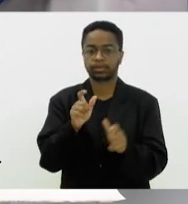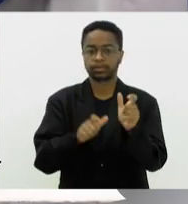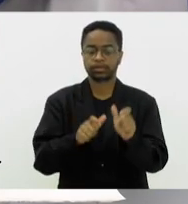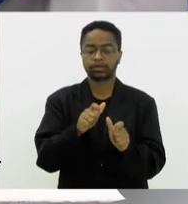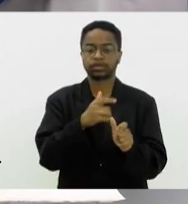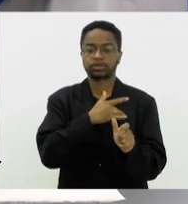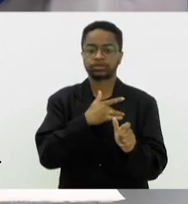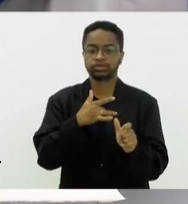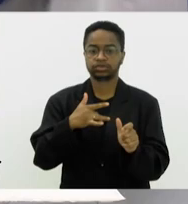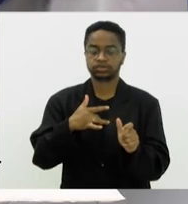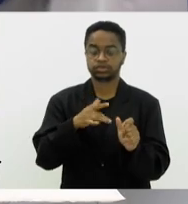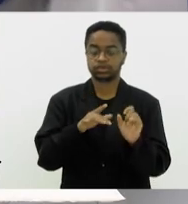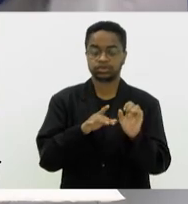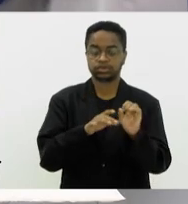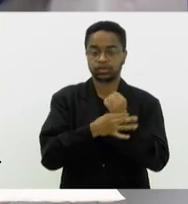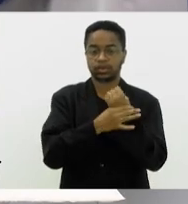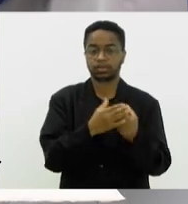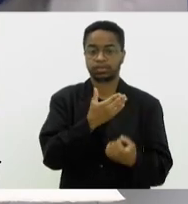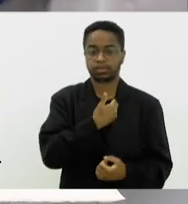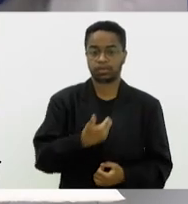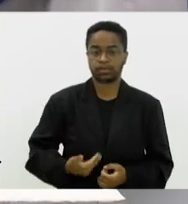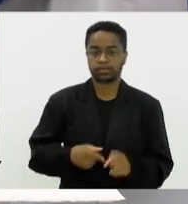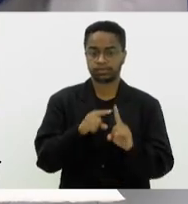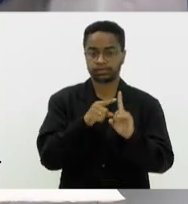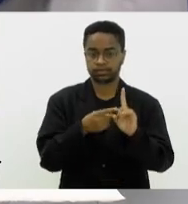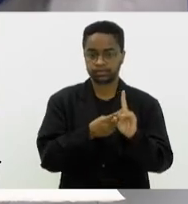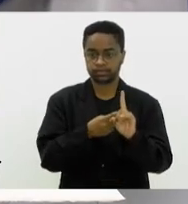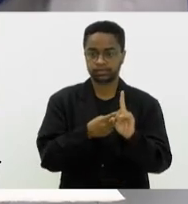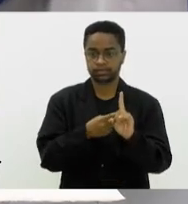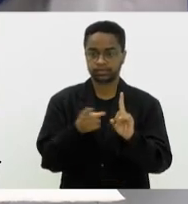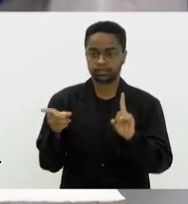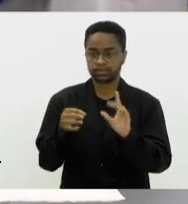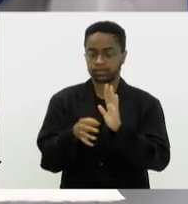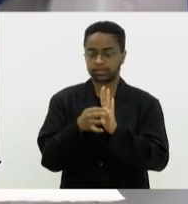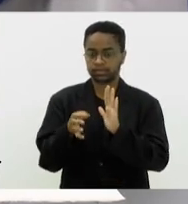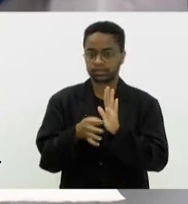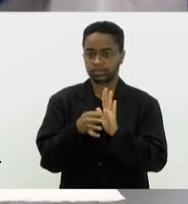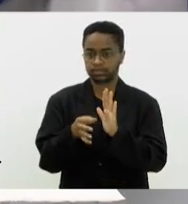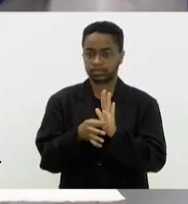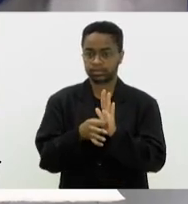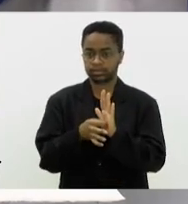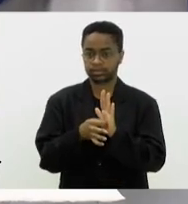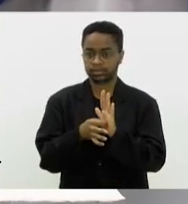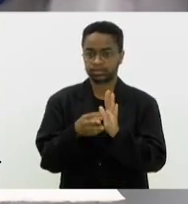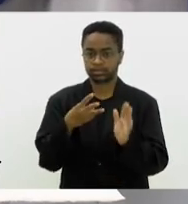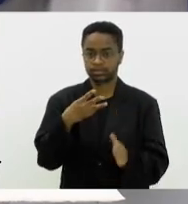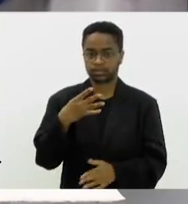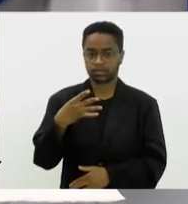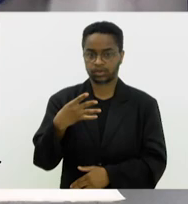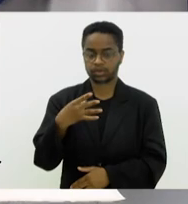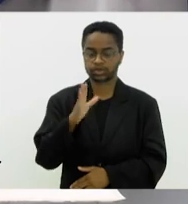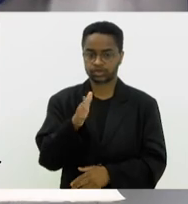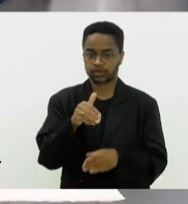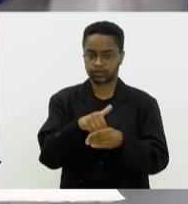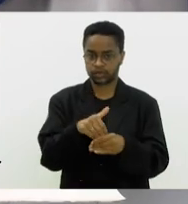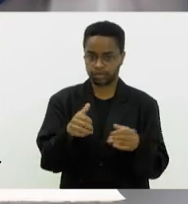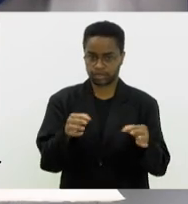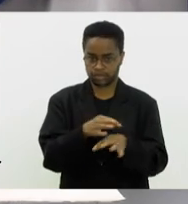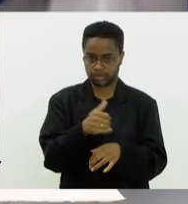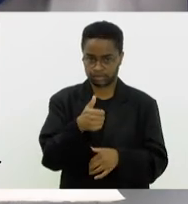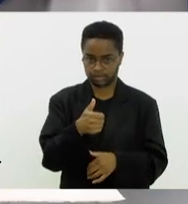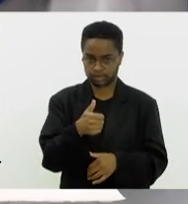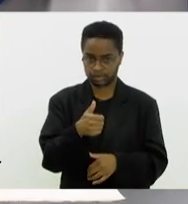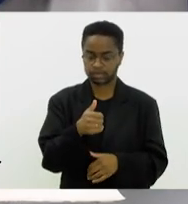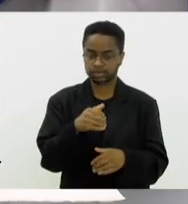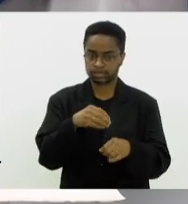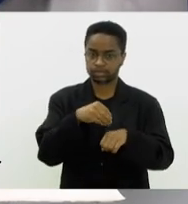gestante, no âmbito do Estado do Rio de Janeiro, para aparecer já, deputado Delaroli e deputado Vinícius Condolino pela votou, ordem. Né? 34 votou. Votou